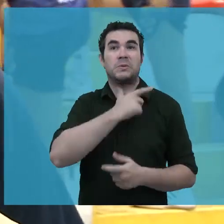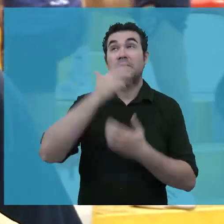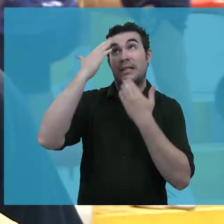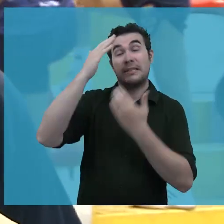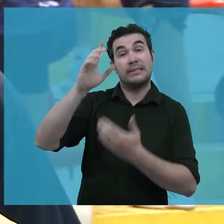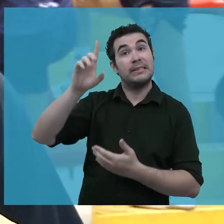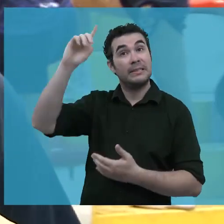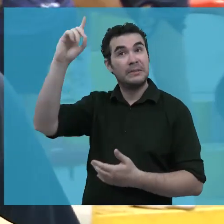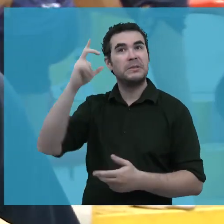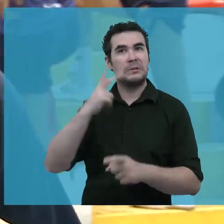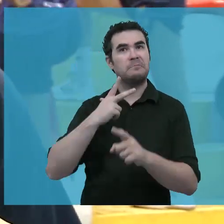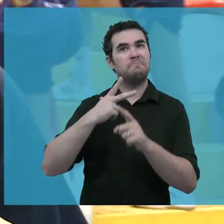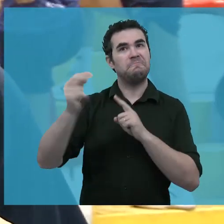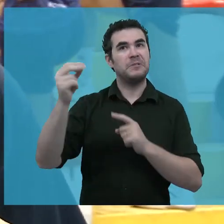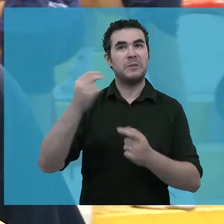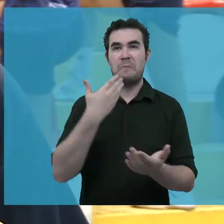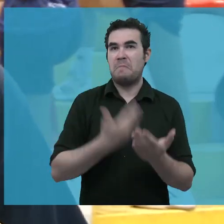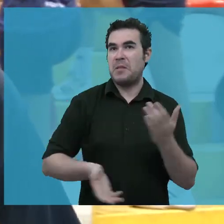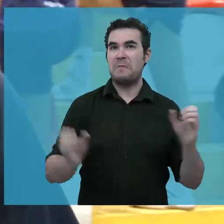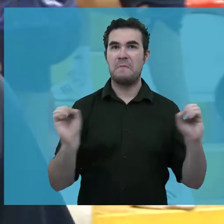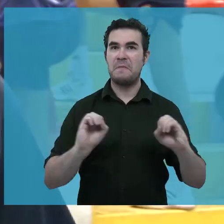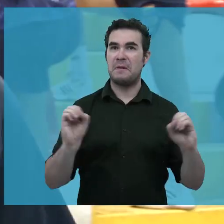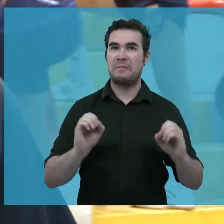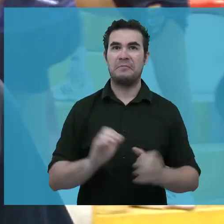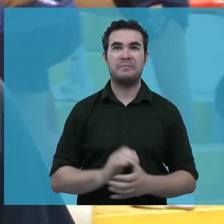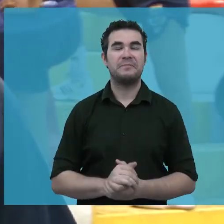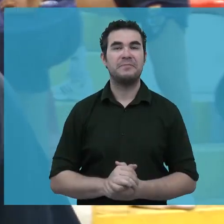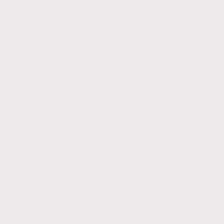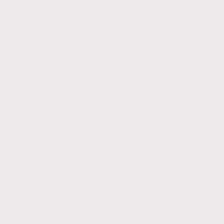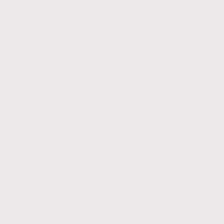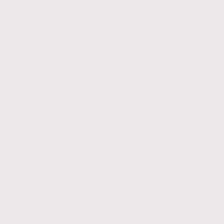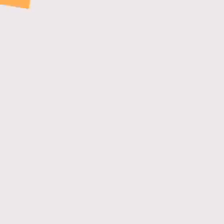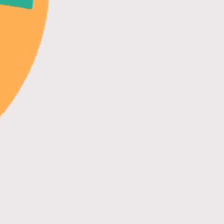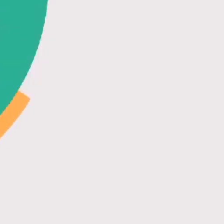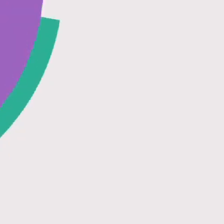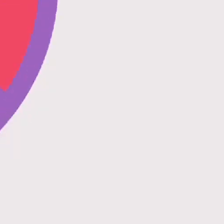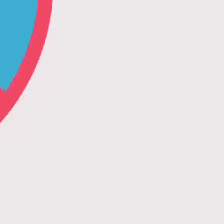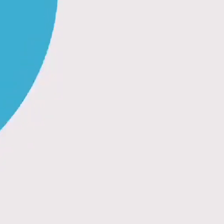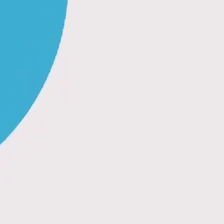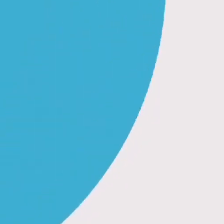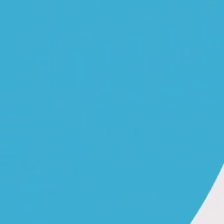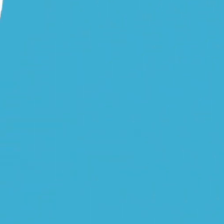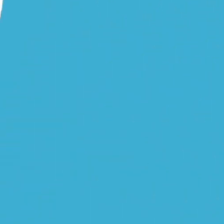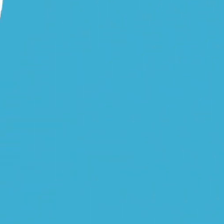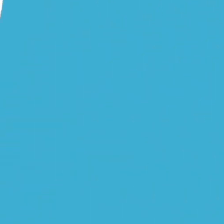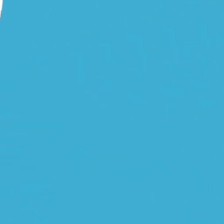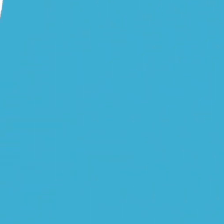a gente, graças a Deus, se tornou campeão invicto dessa competição.